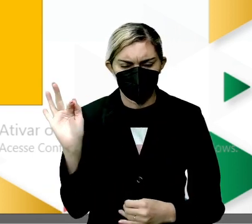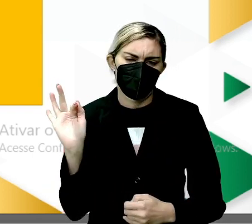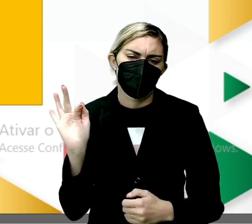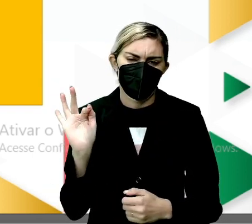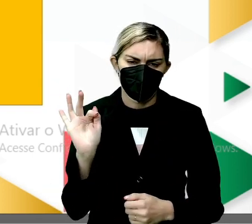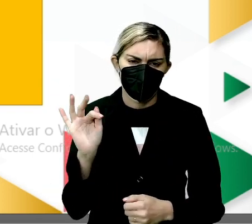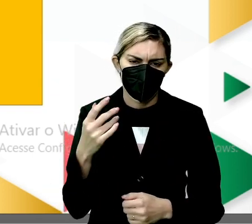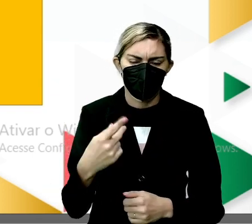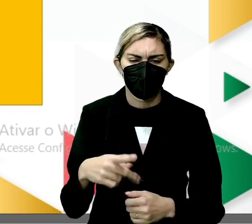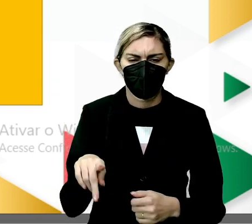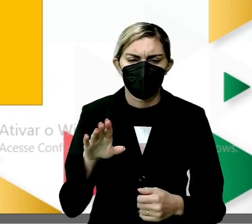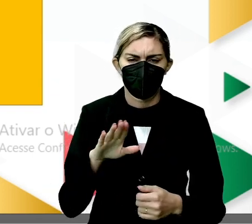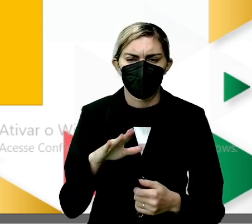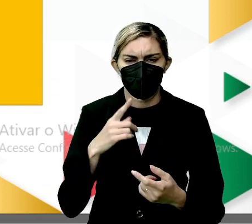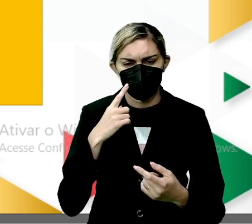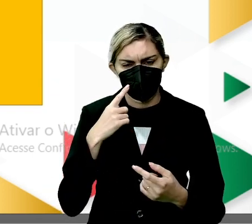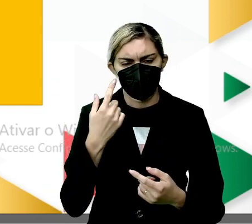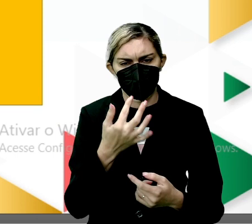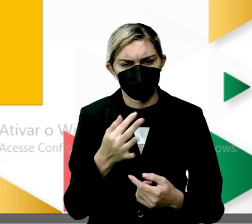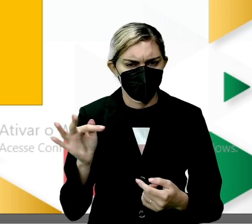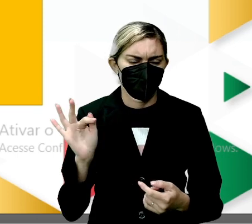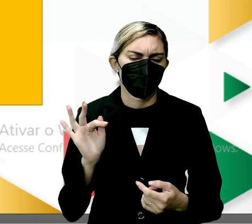o pseudônimo,